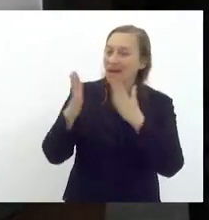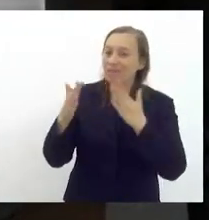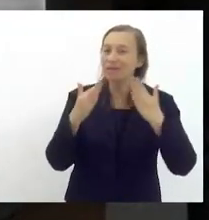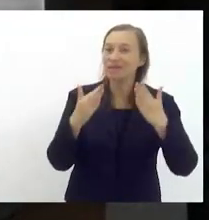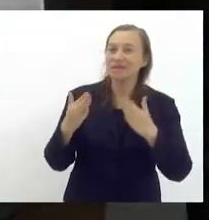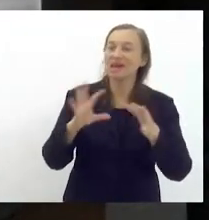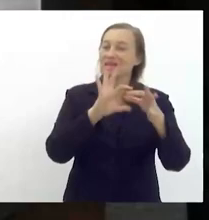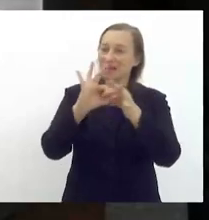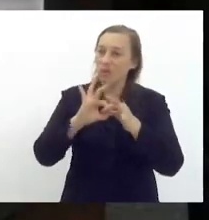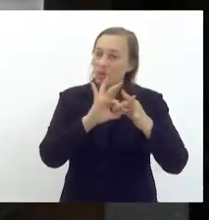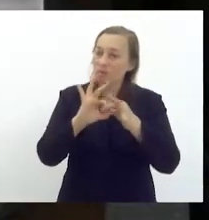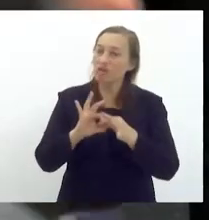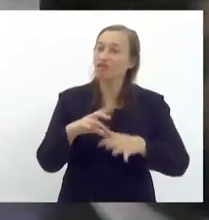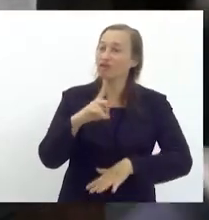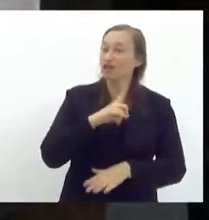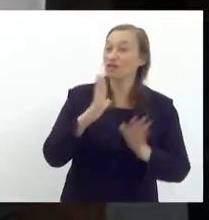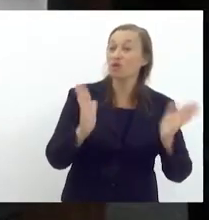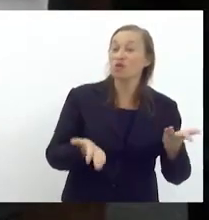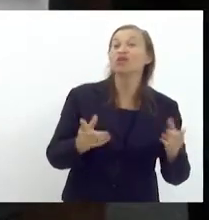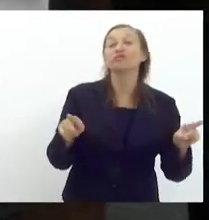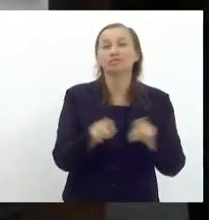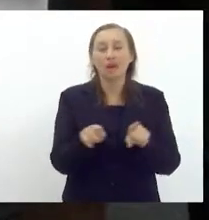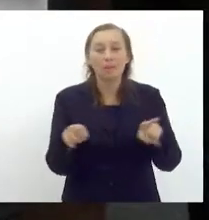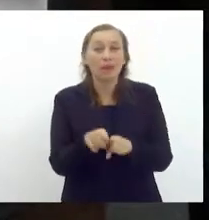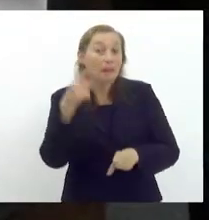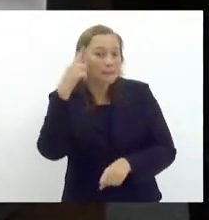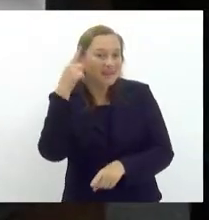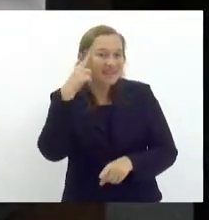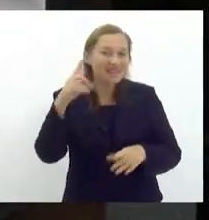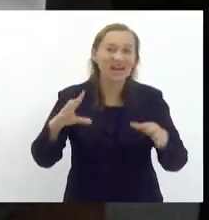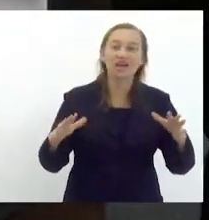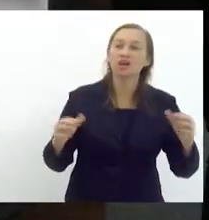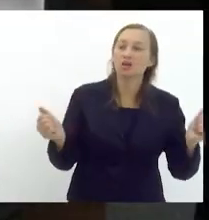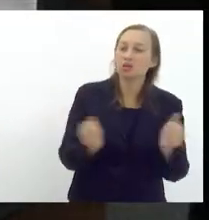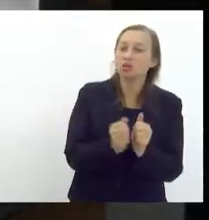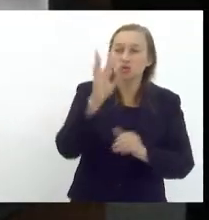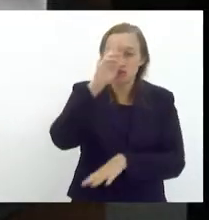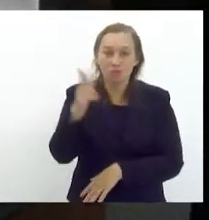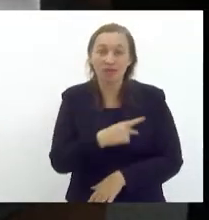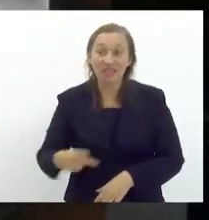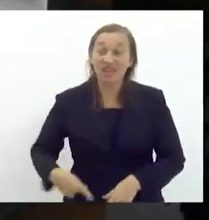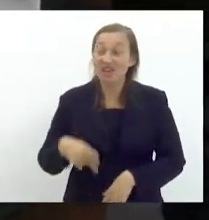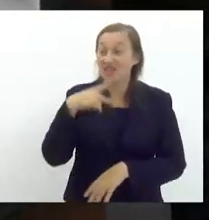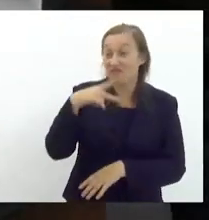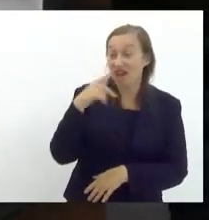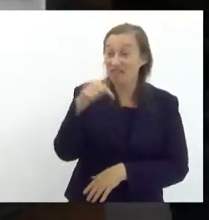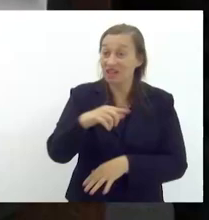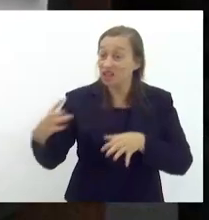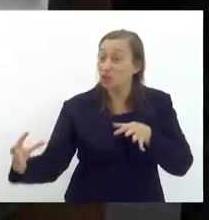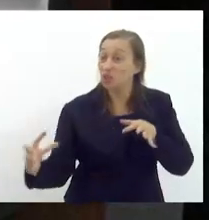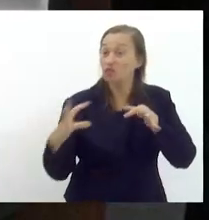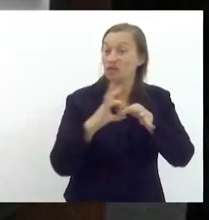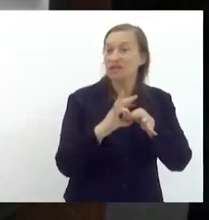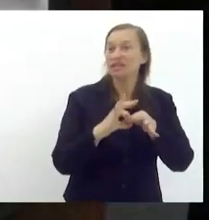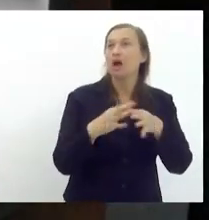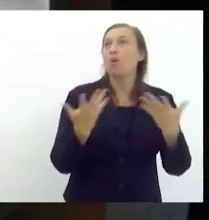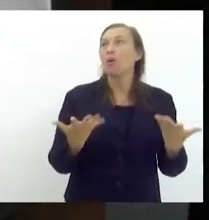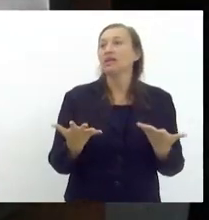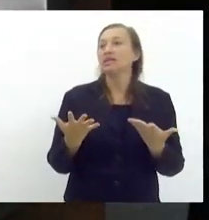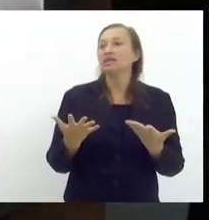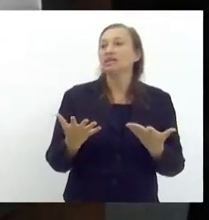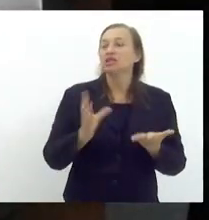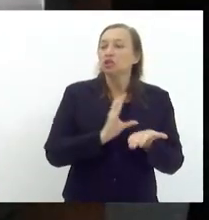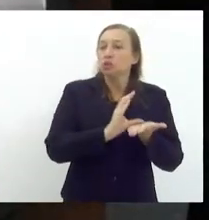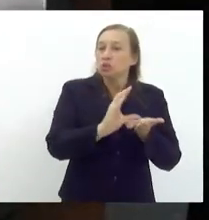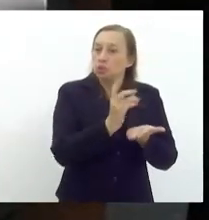entendimento que aqui teve e saudar também e pensar em conjunto senhor presidente que falava que da vinculação é de